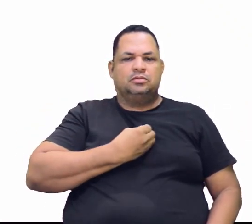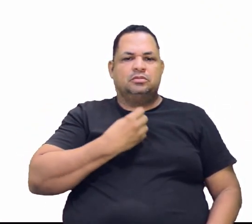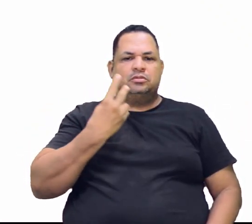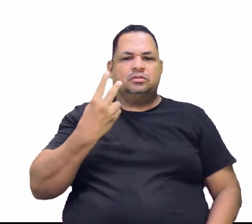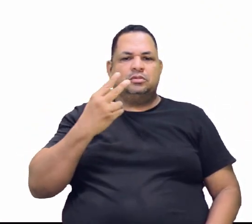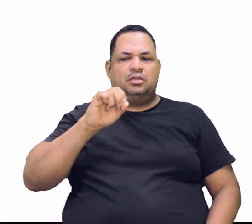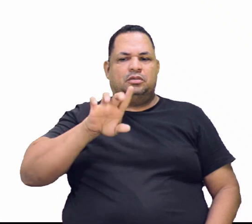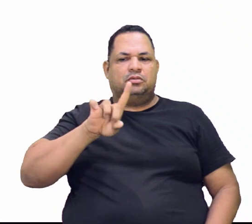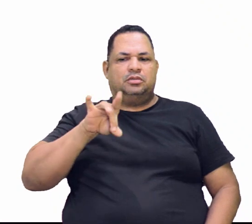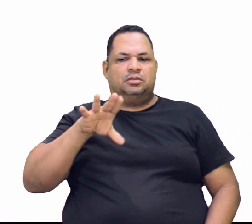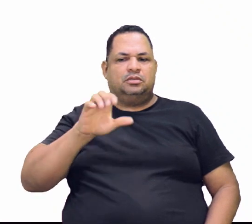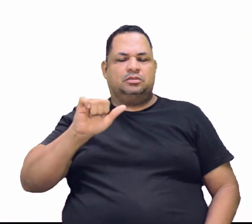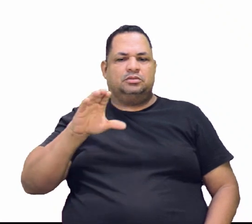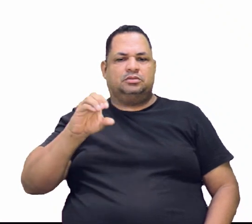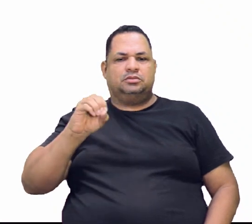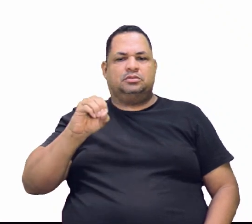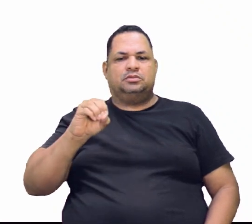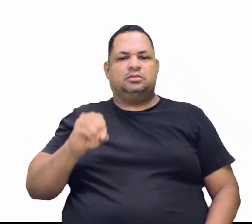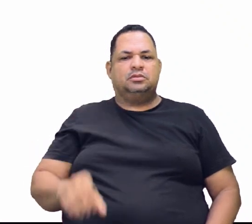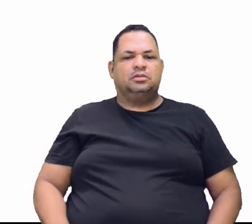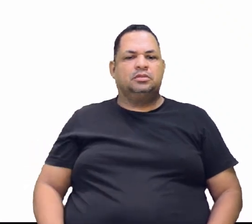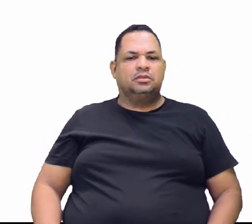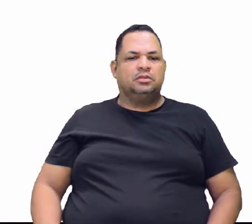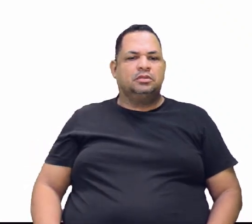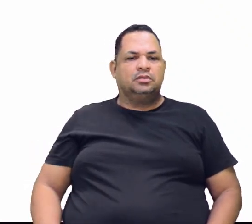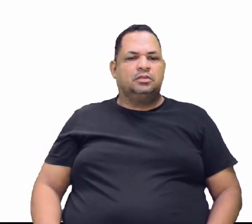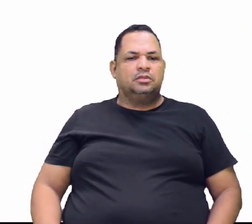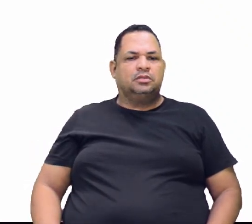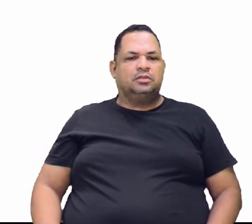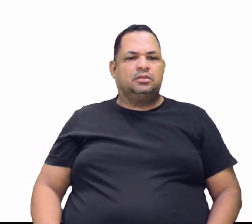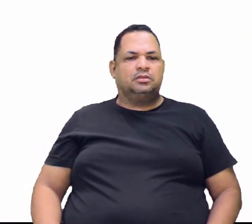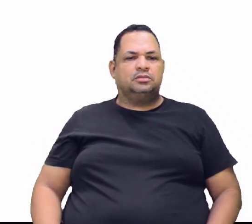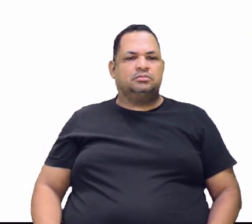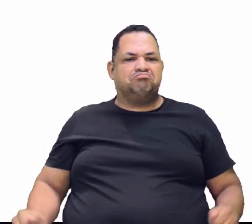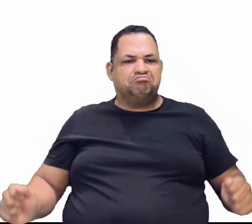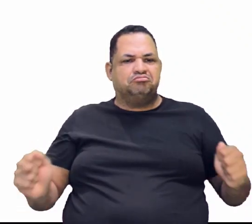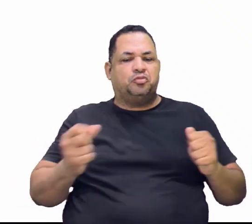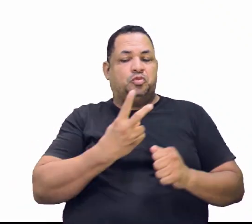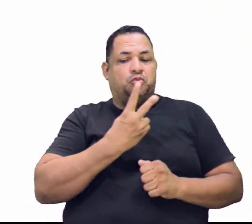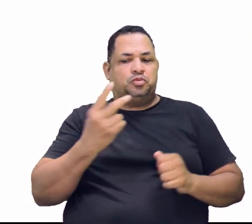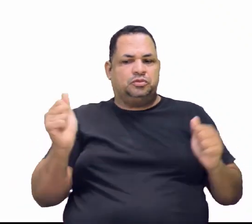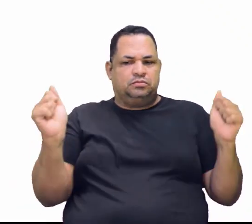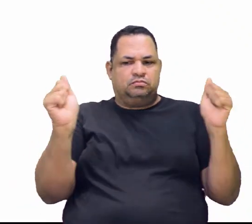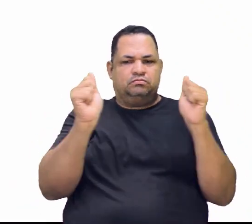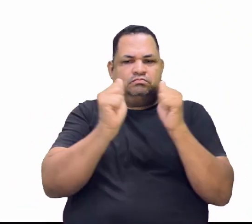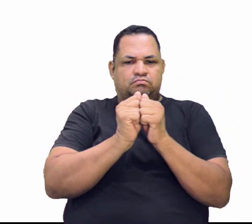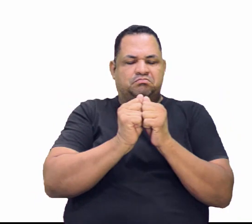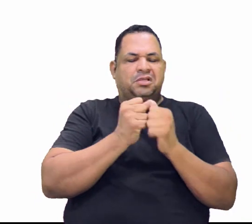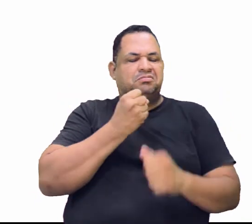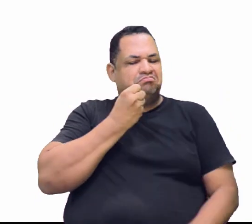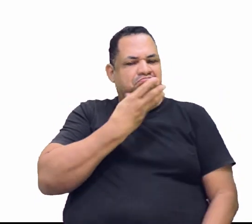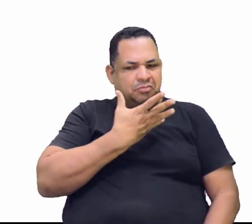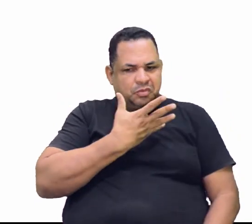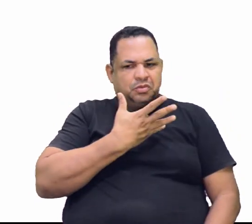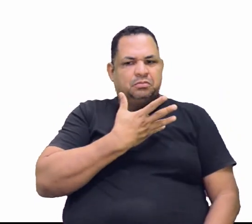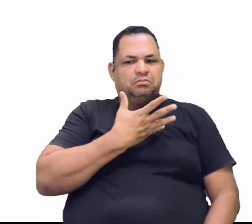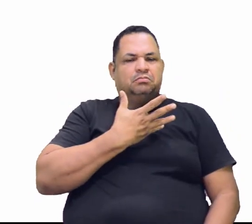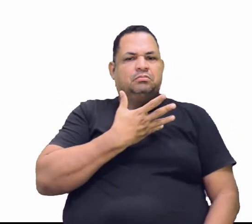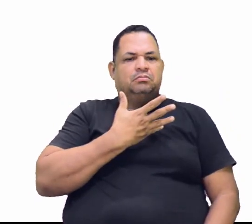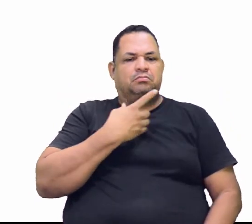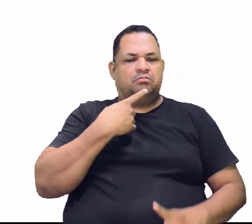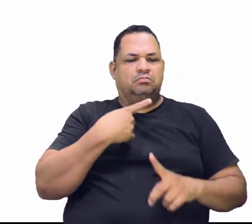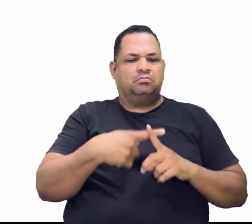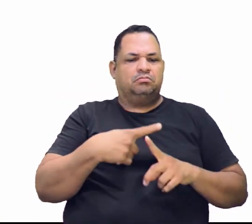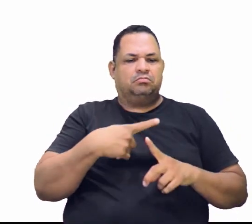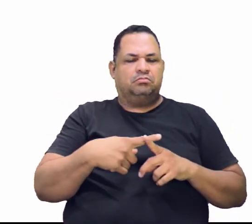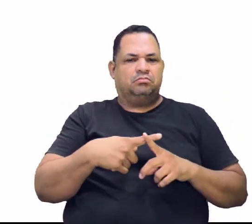Aloysio. Tá certo? Então, a aproximação do Aloysio com ele foi muito boa,